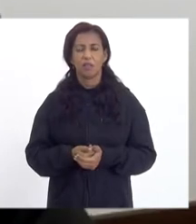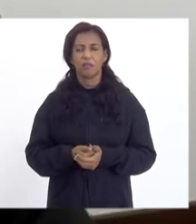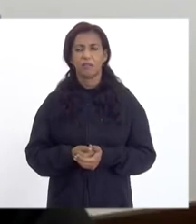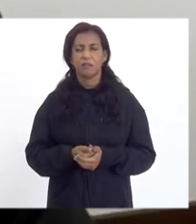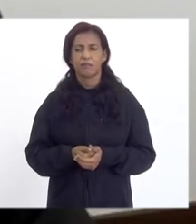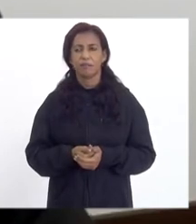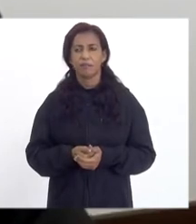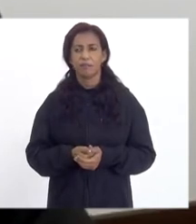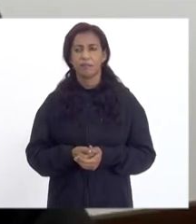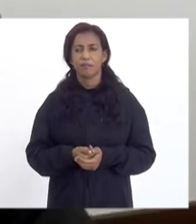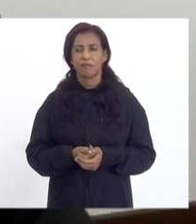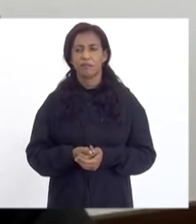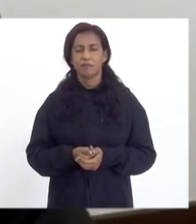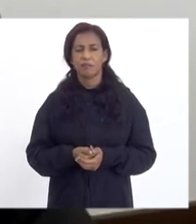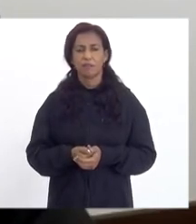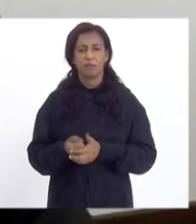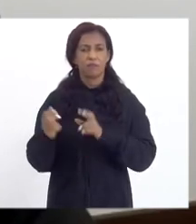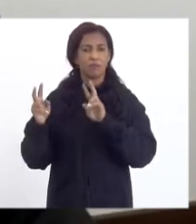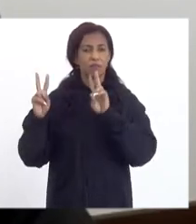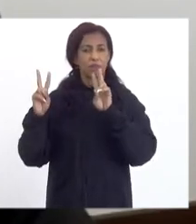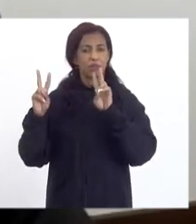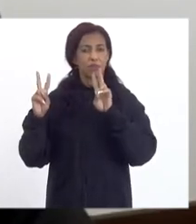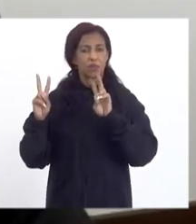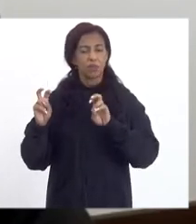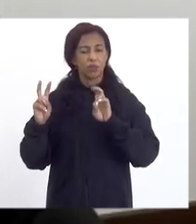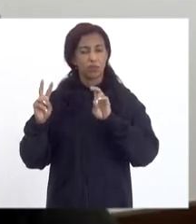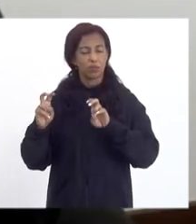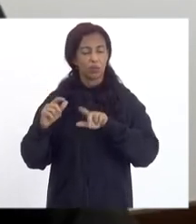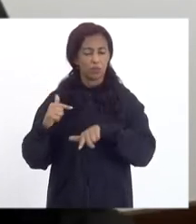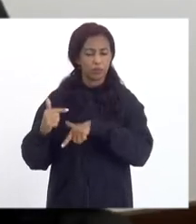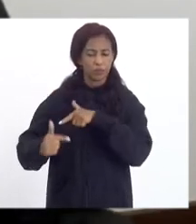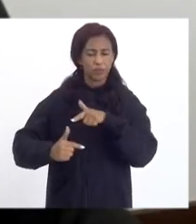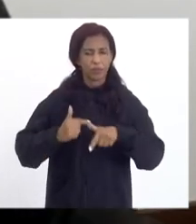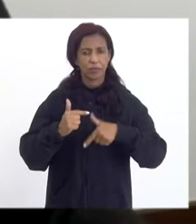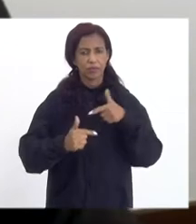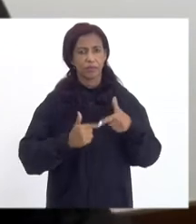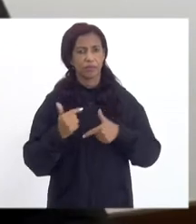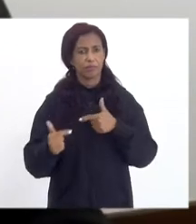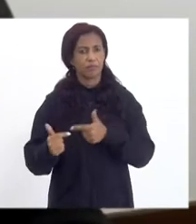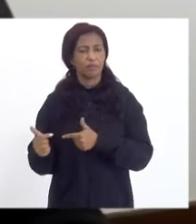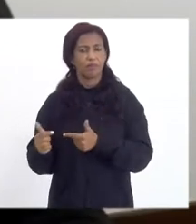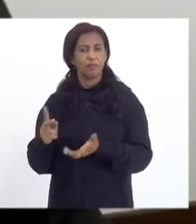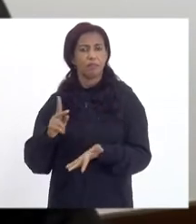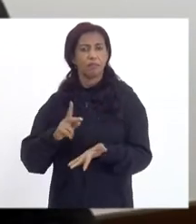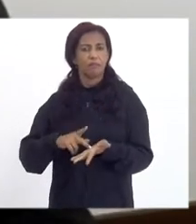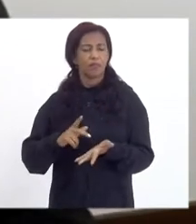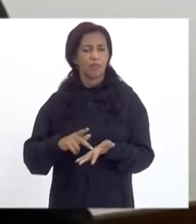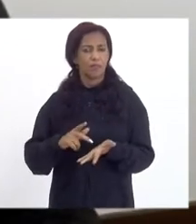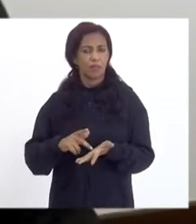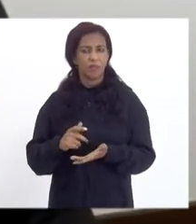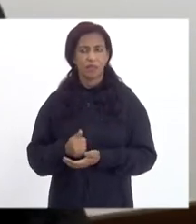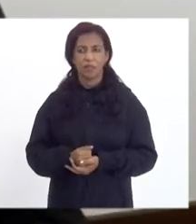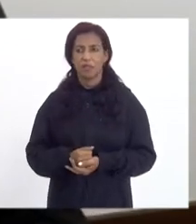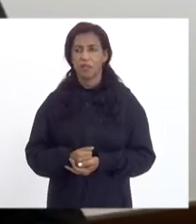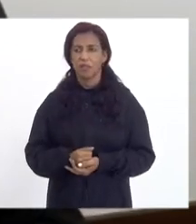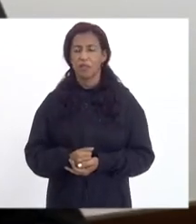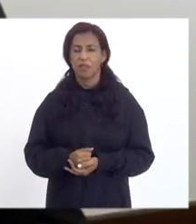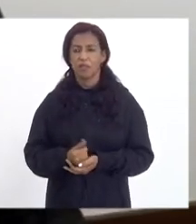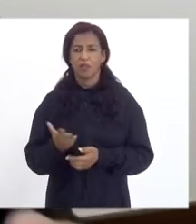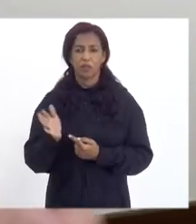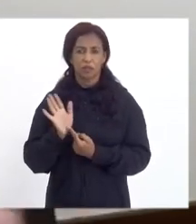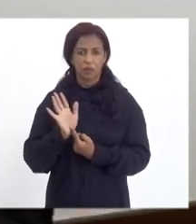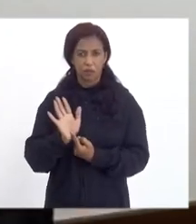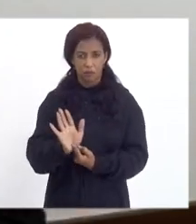caminho sobre a natureza das atividades. Mas, na verdade, a questão que está posta, deputada